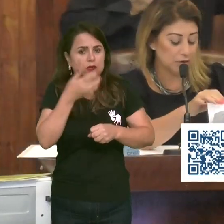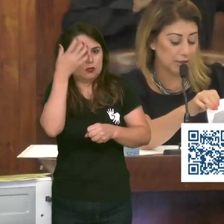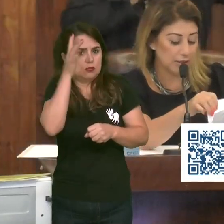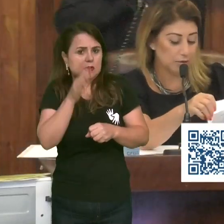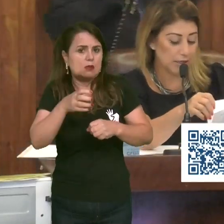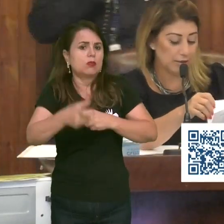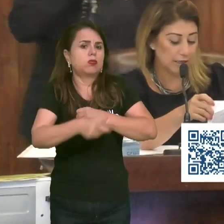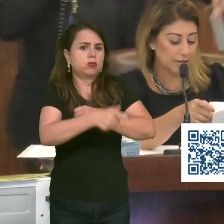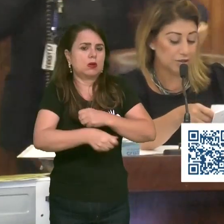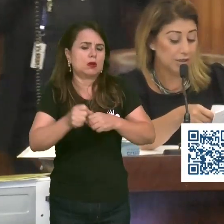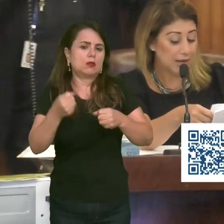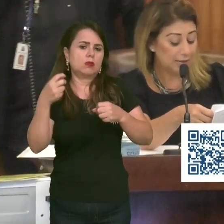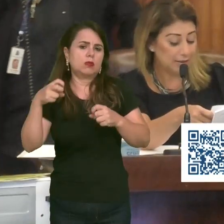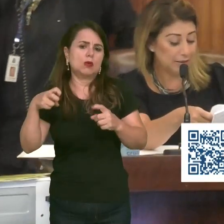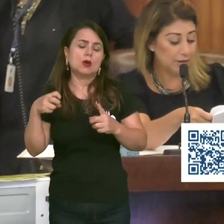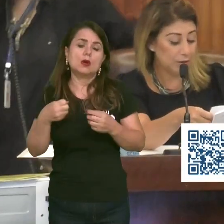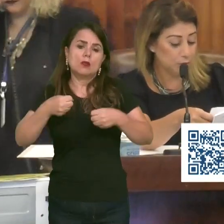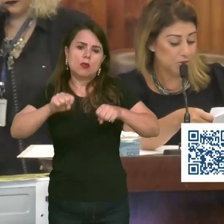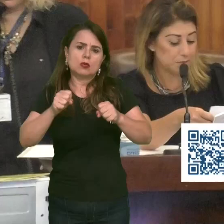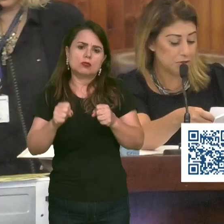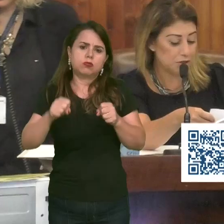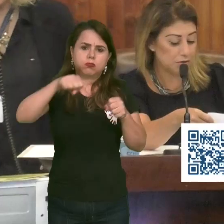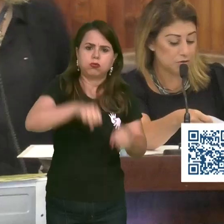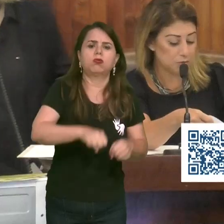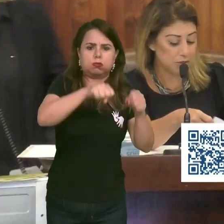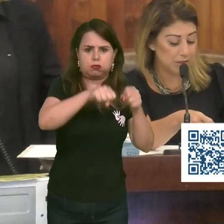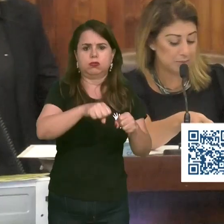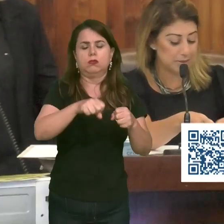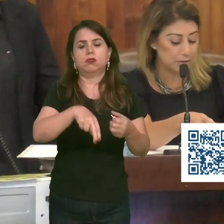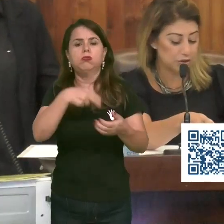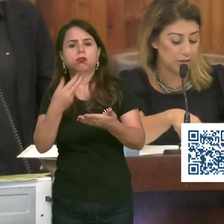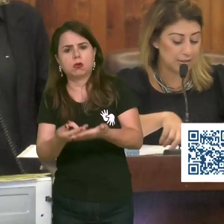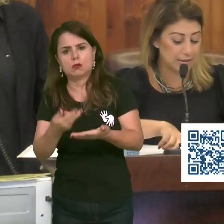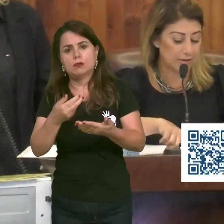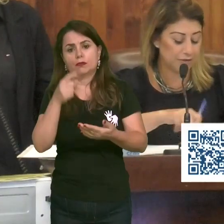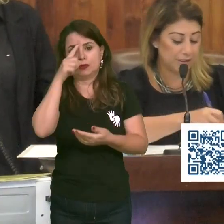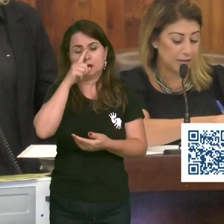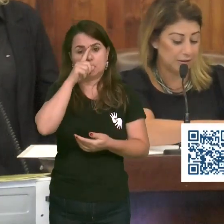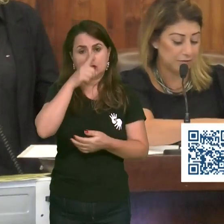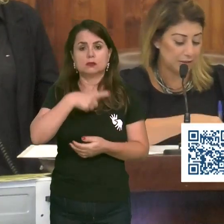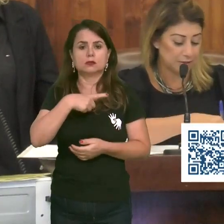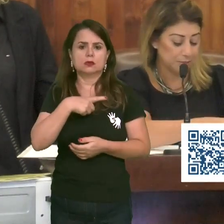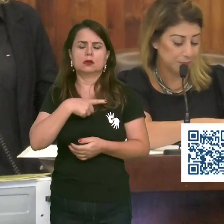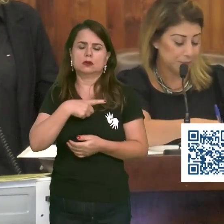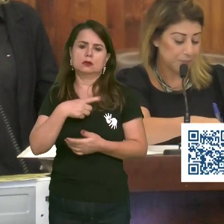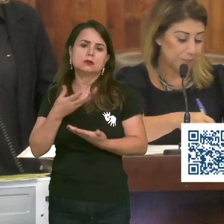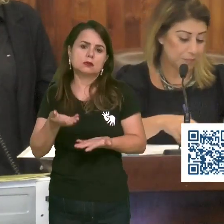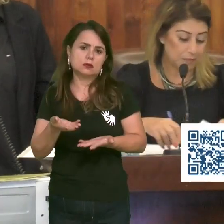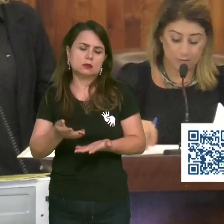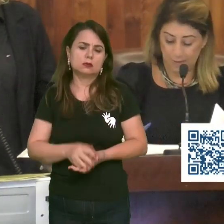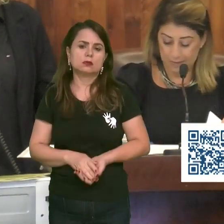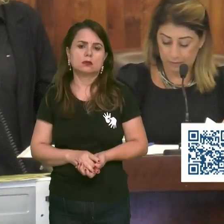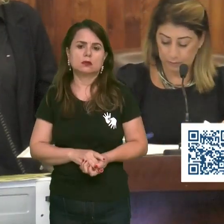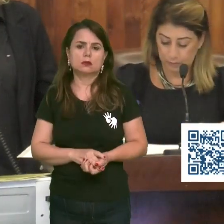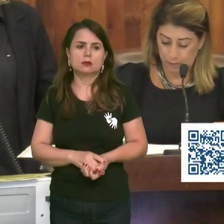no asfalto daquela localidade atendendo a inúmeros pedidos dos municípios que utiliza a referida